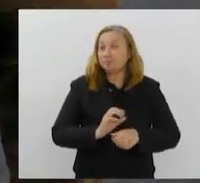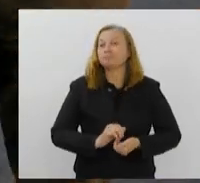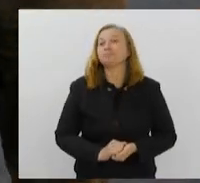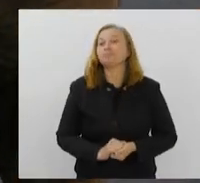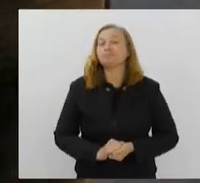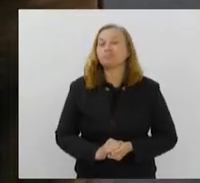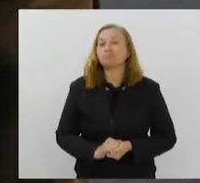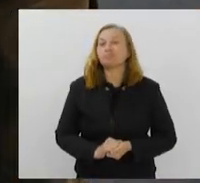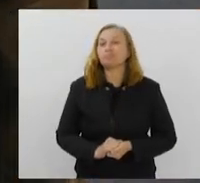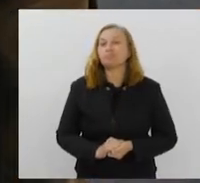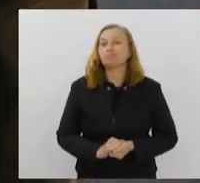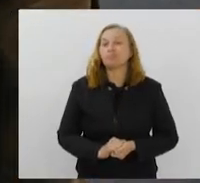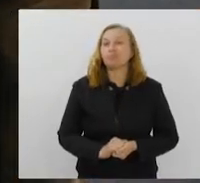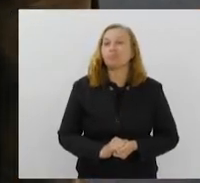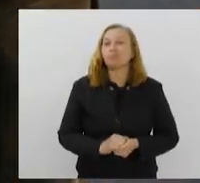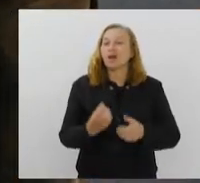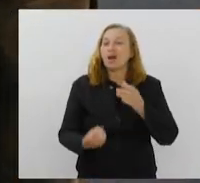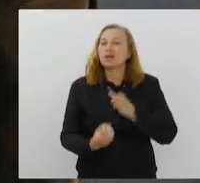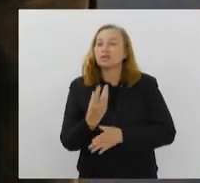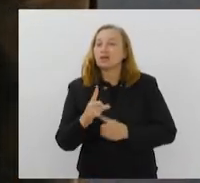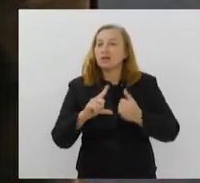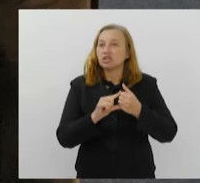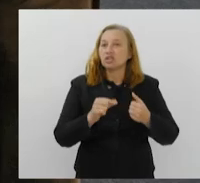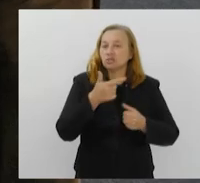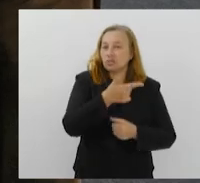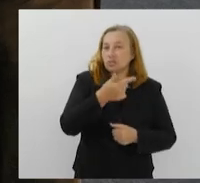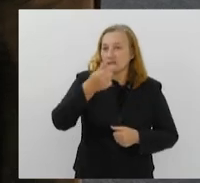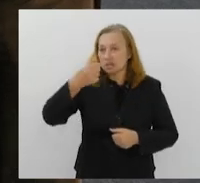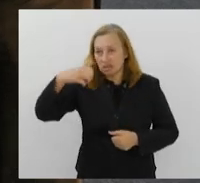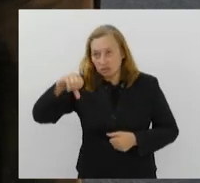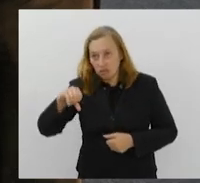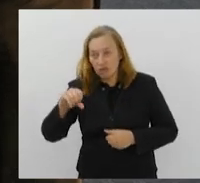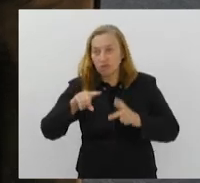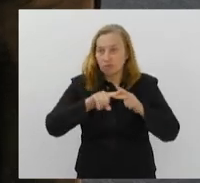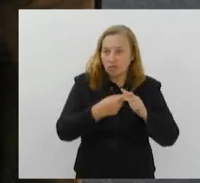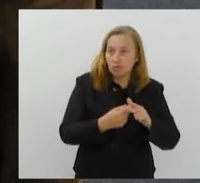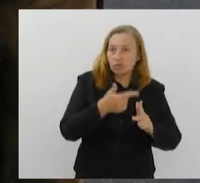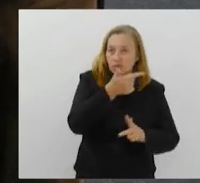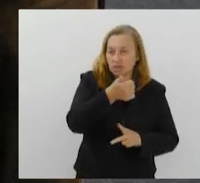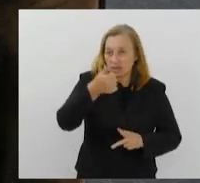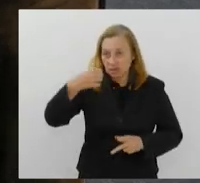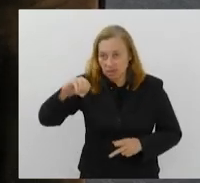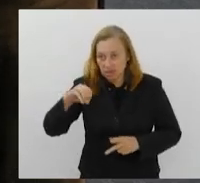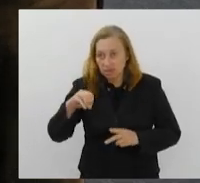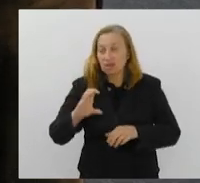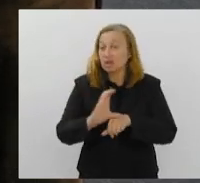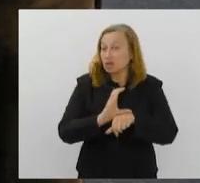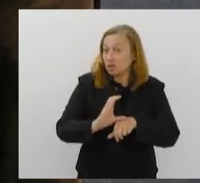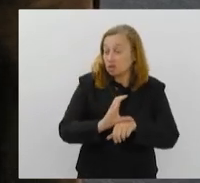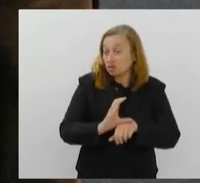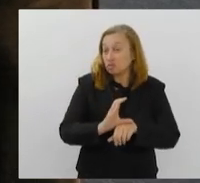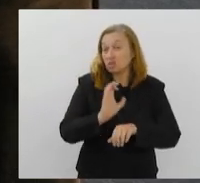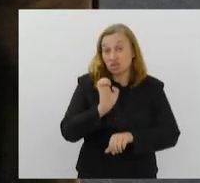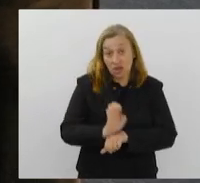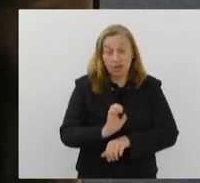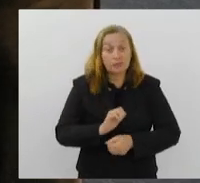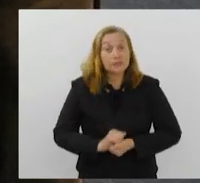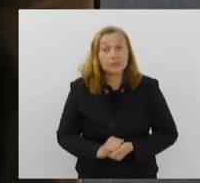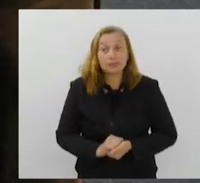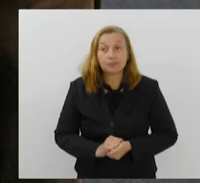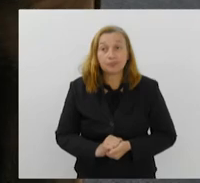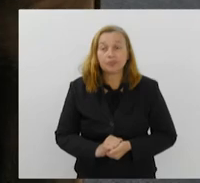A emenda constitucional, que criou os artigos 209, modificou 210 da Constituição do Estado,